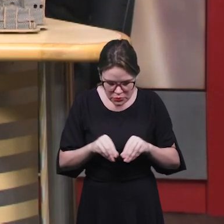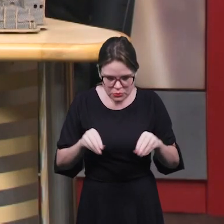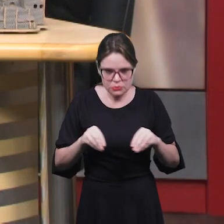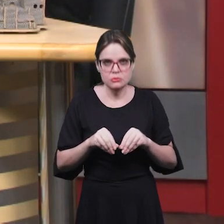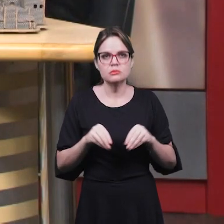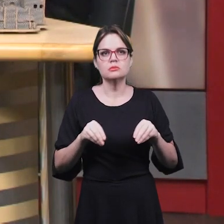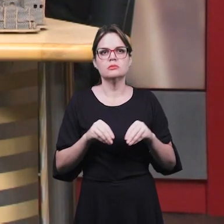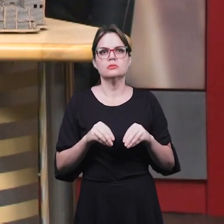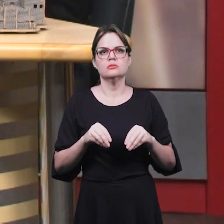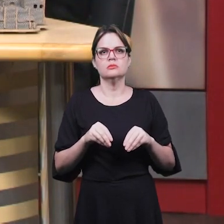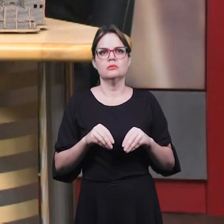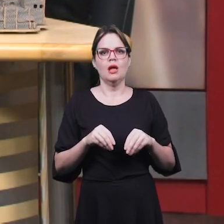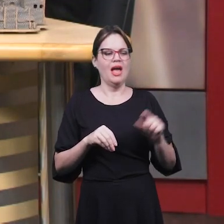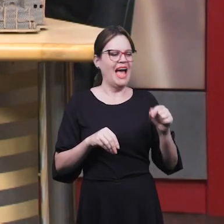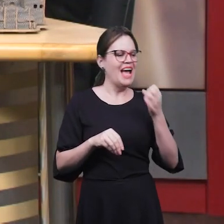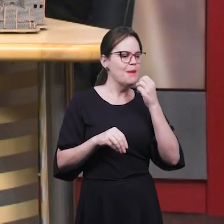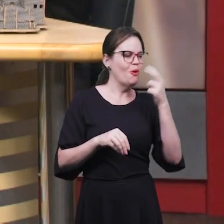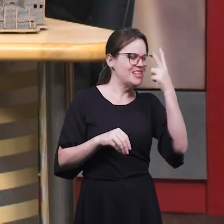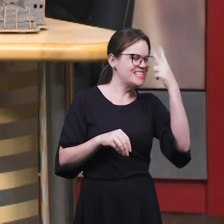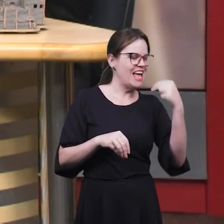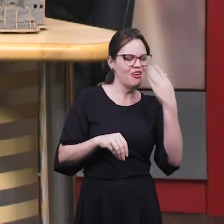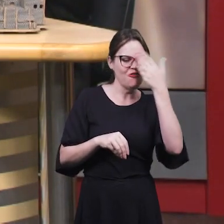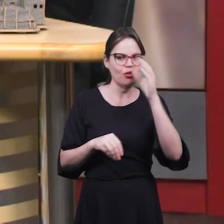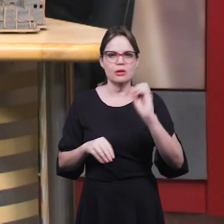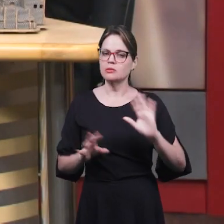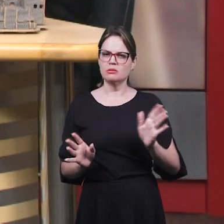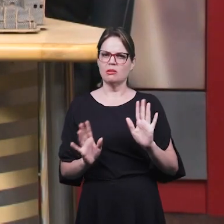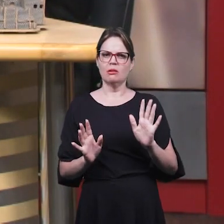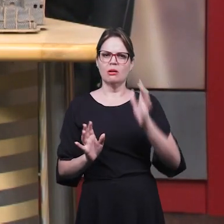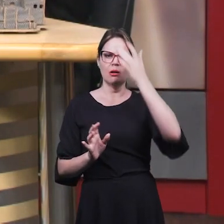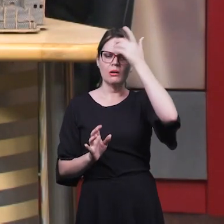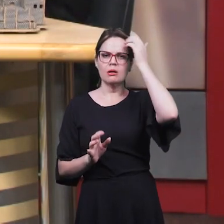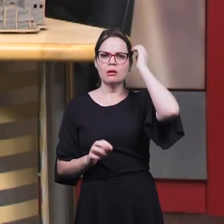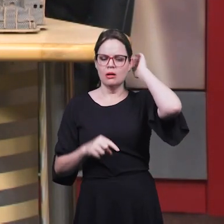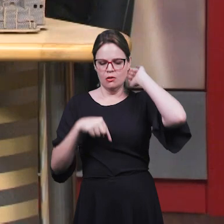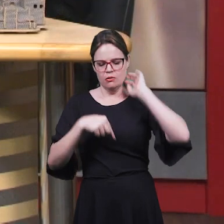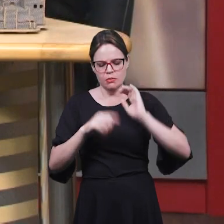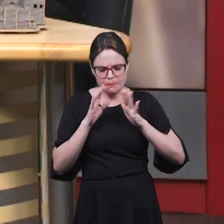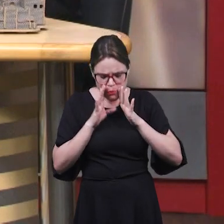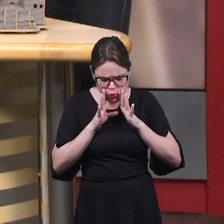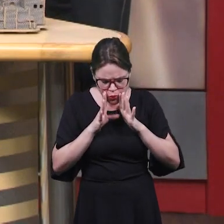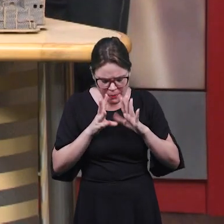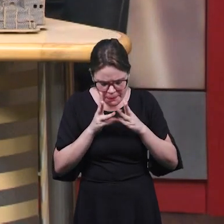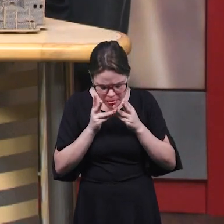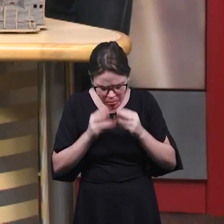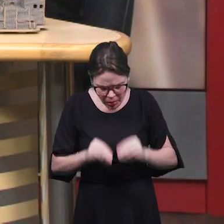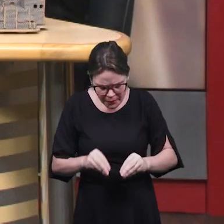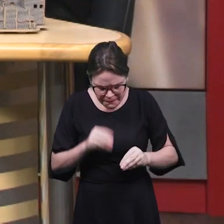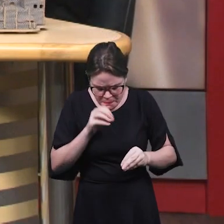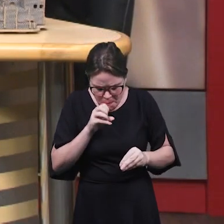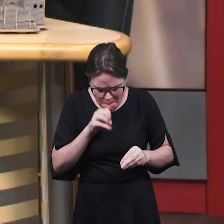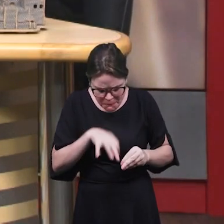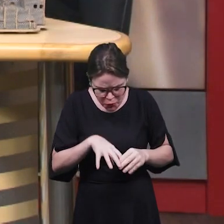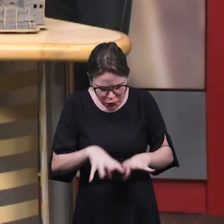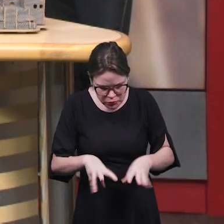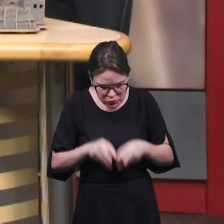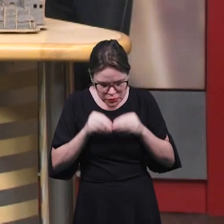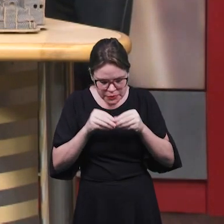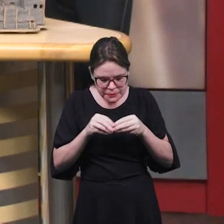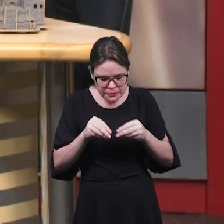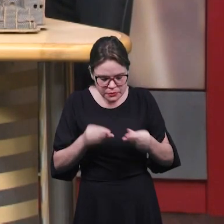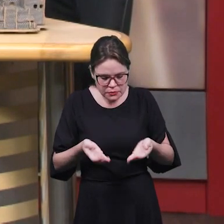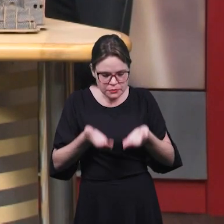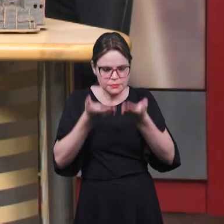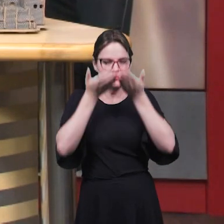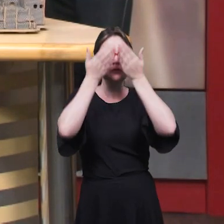fala, até é bom que ele nem enxergou Jesus cuspindo. Não, mas saiu o seguinte, ele cuspiu, fez o lodo, botou no olho dele, vai lá e lava. Mas por que ele fez isso? Tinha um ensino para aquilo ali,